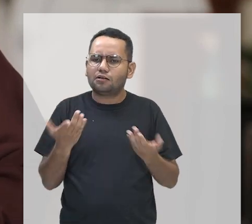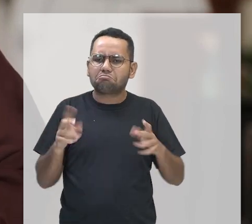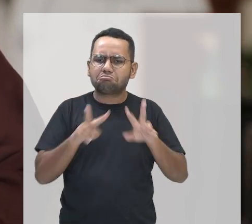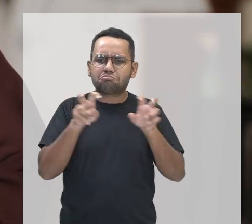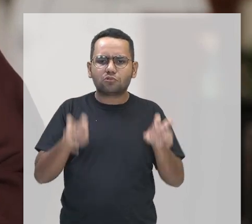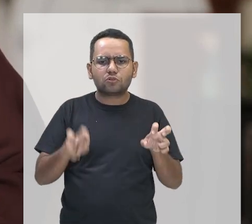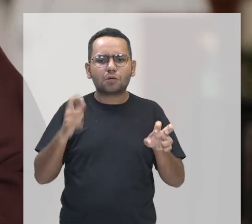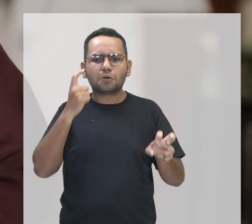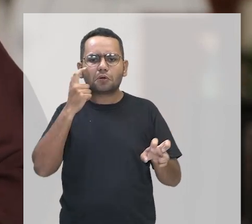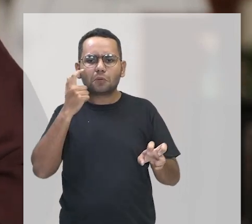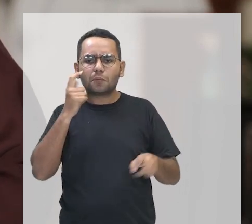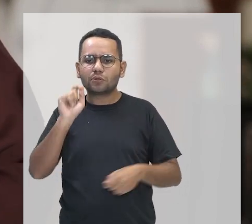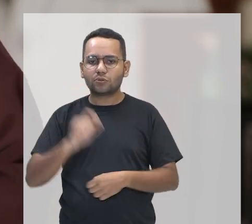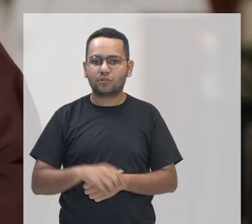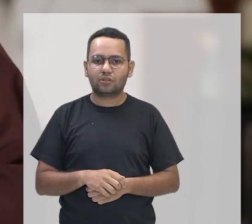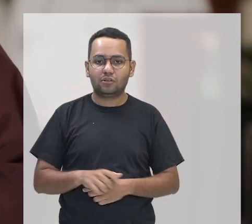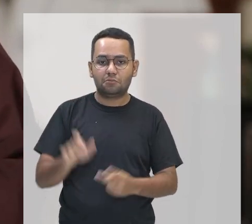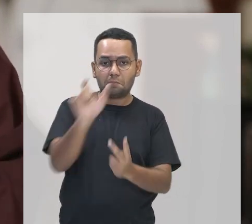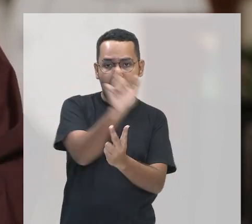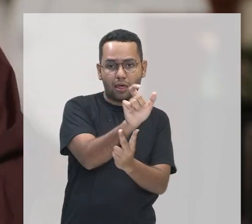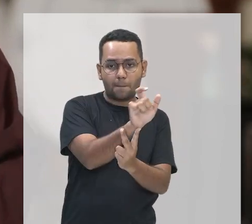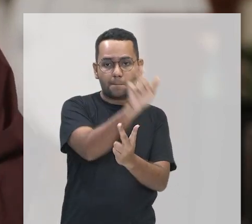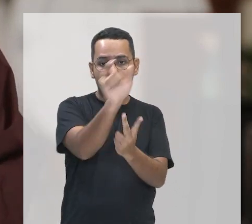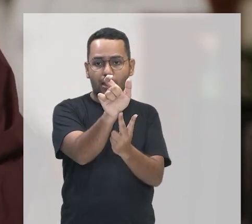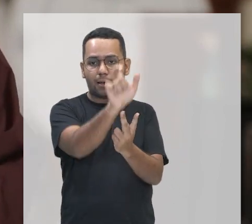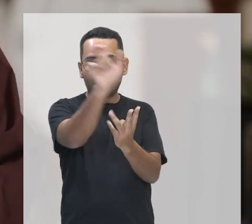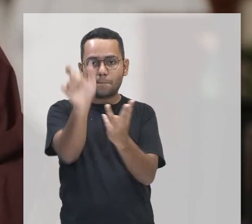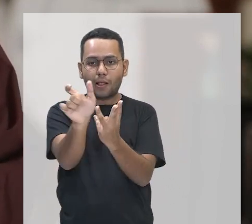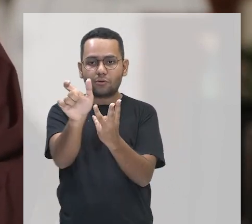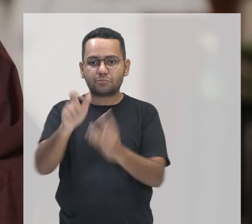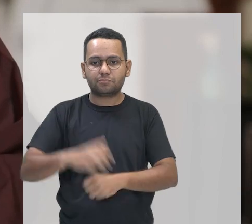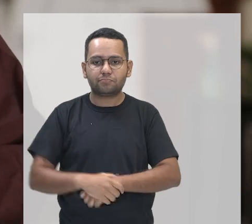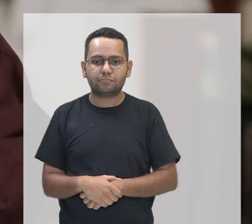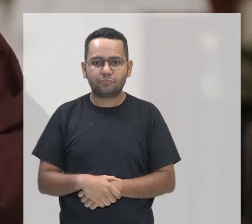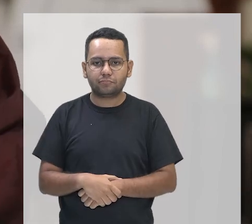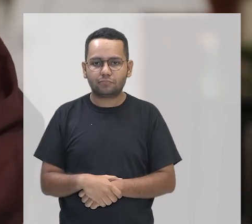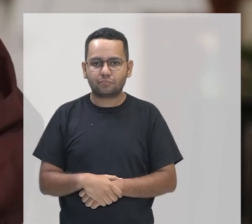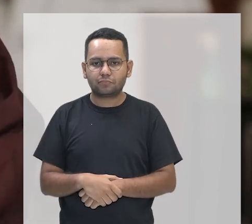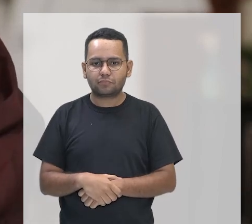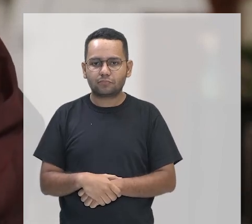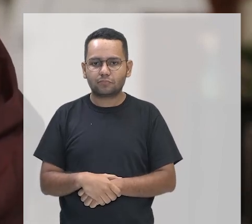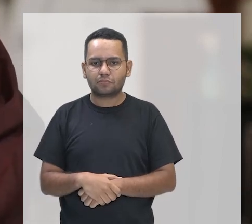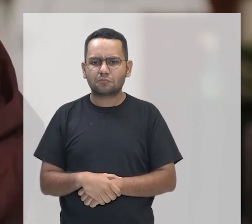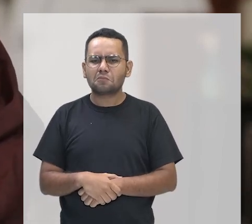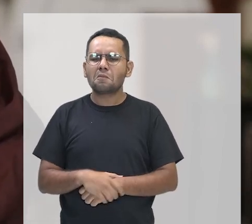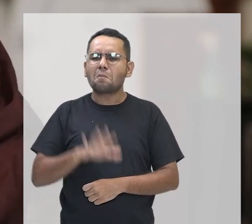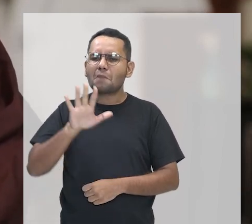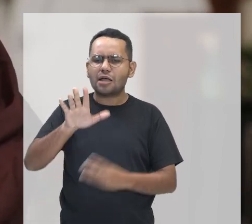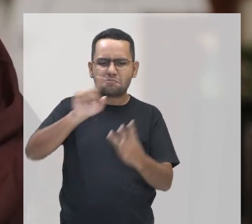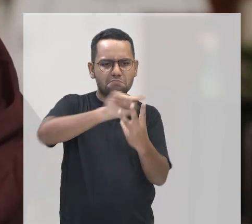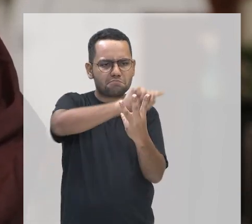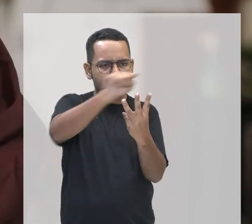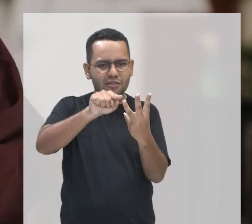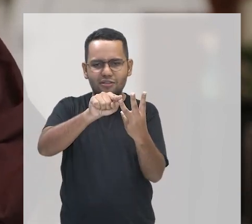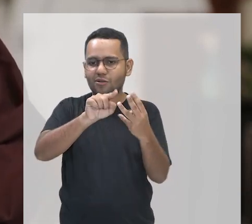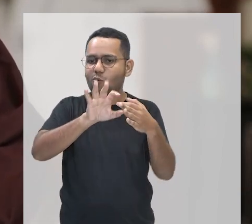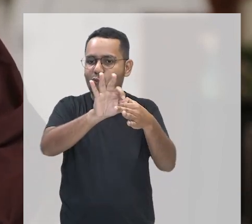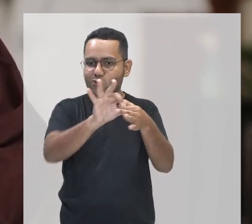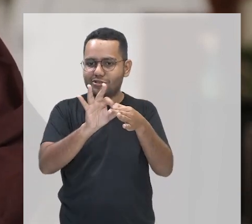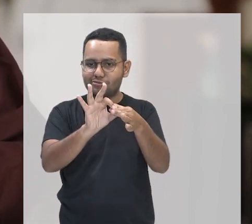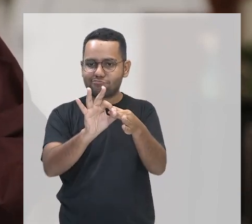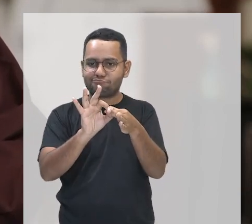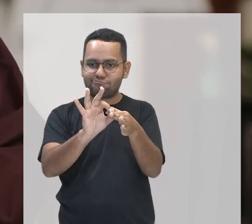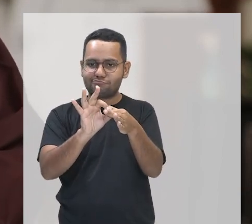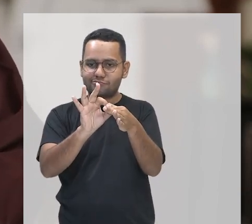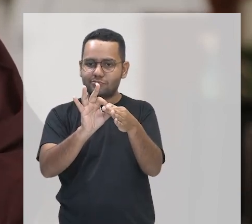sobre religião, valores e princípios. Eles estão interligados, cada